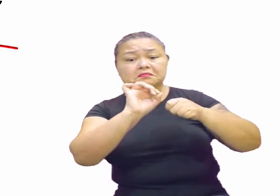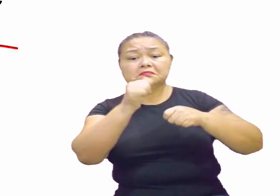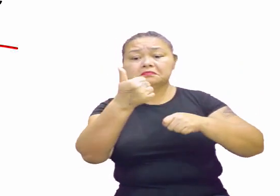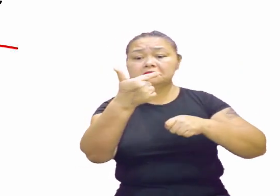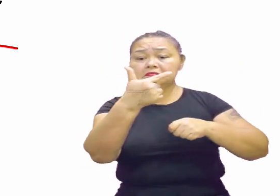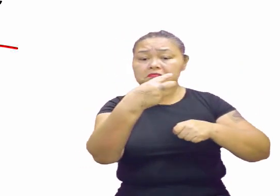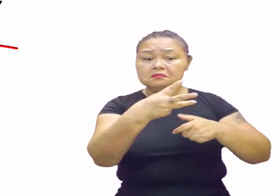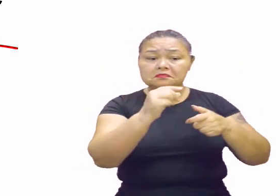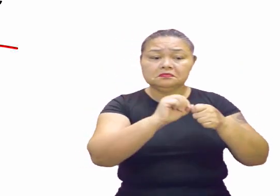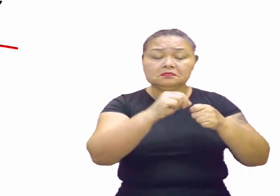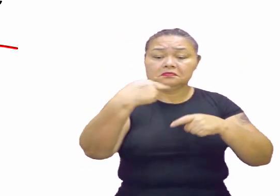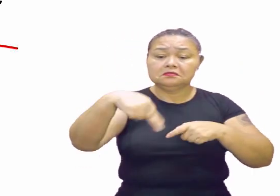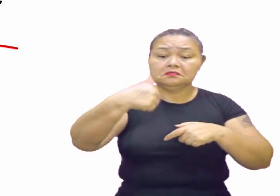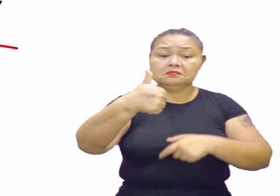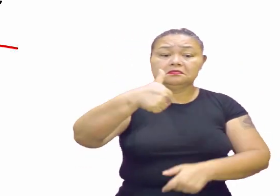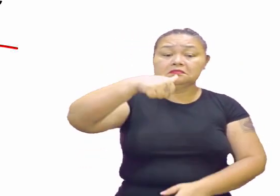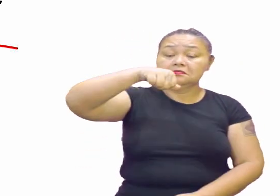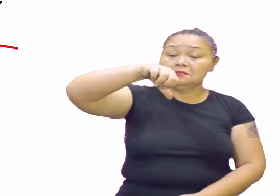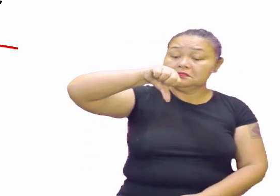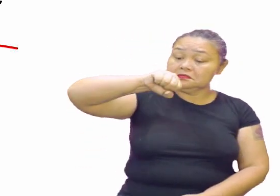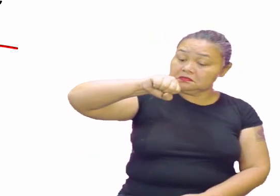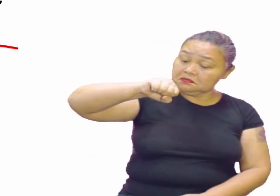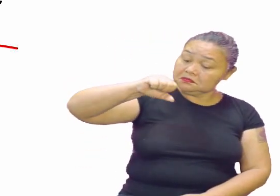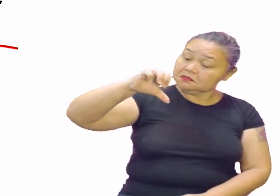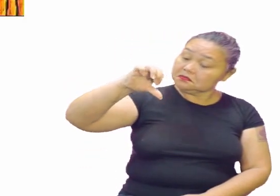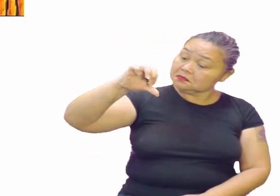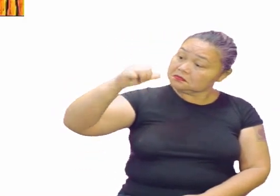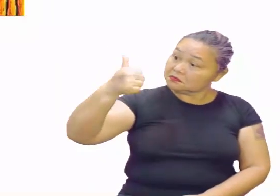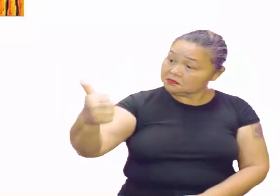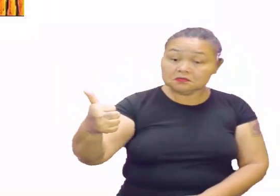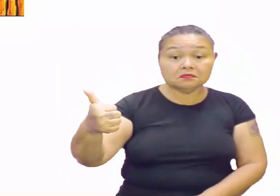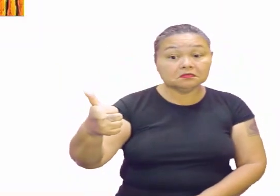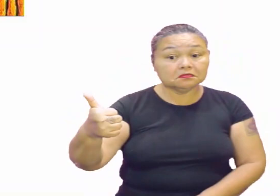de 1891. Certo?